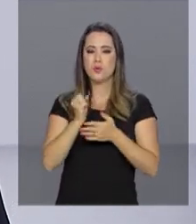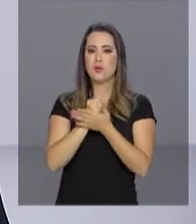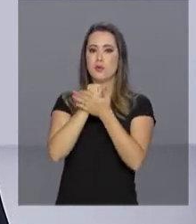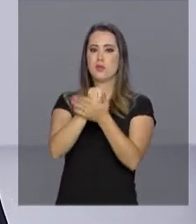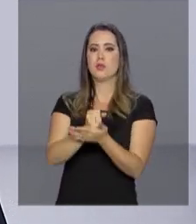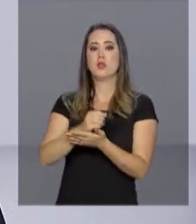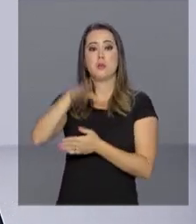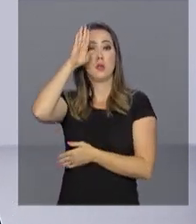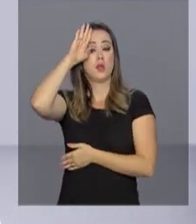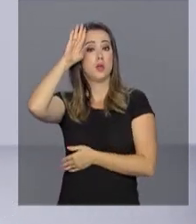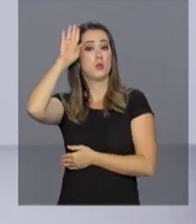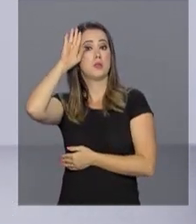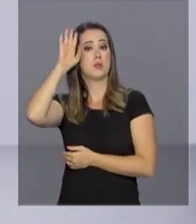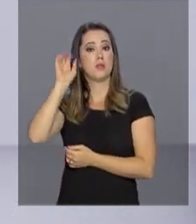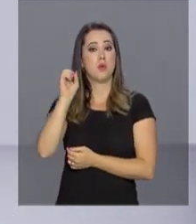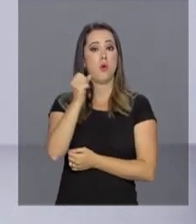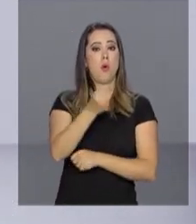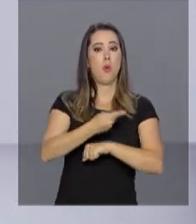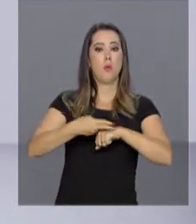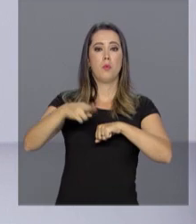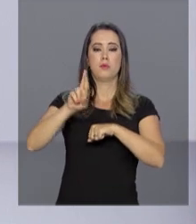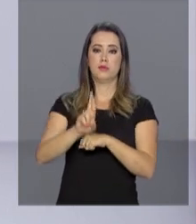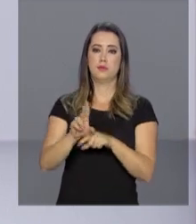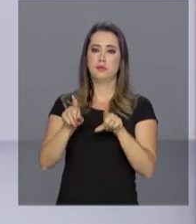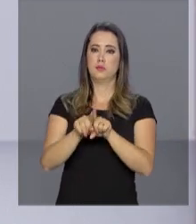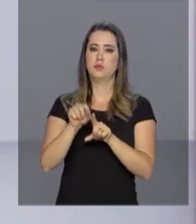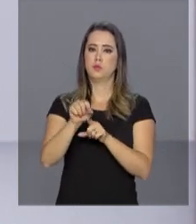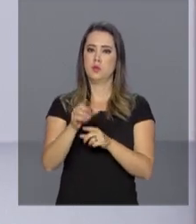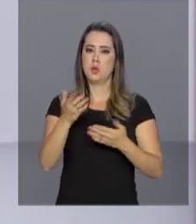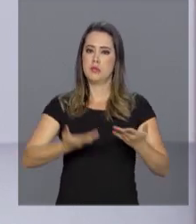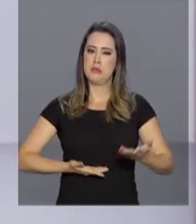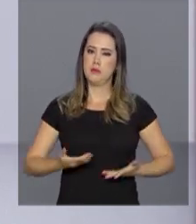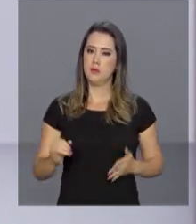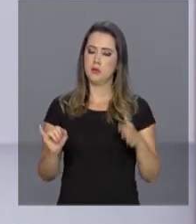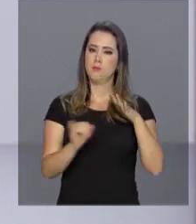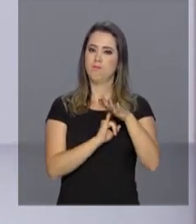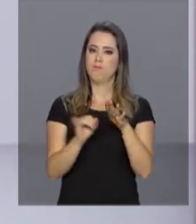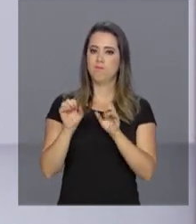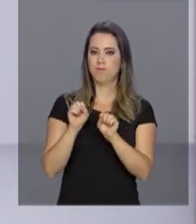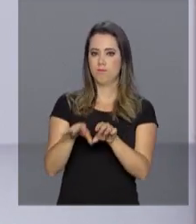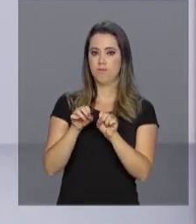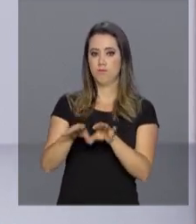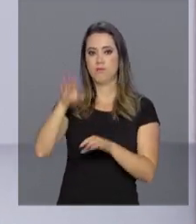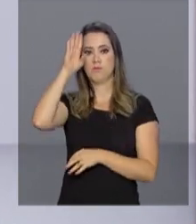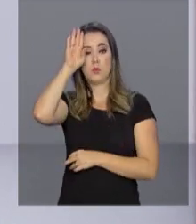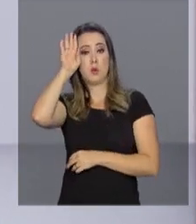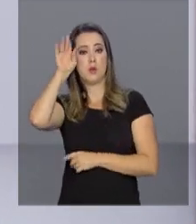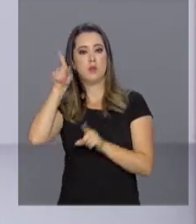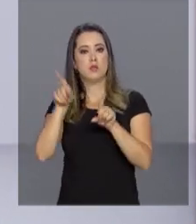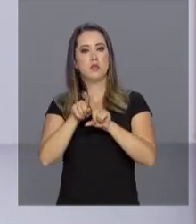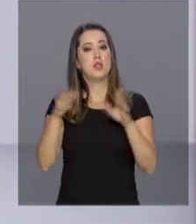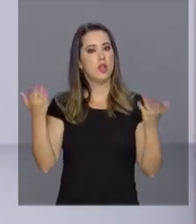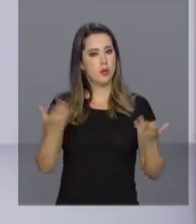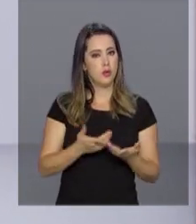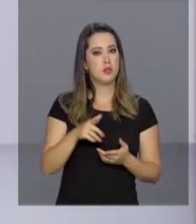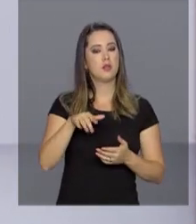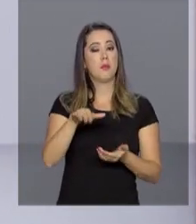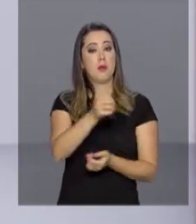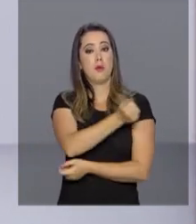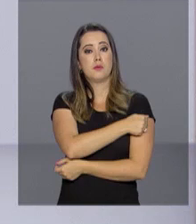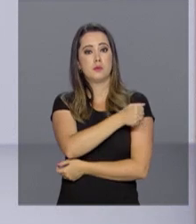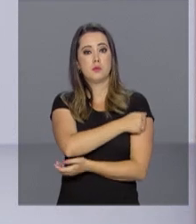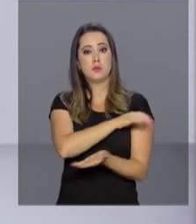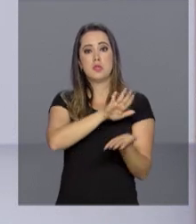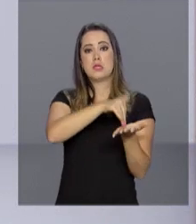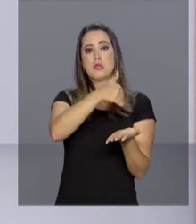para estudantes de graduação e pós-graduação servidores de instituições de ensino superior e agora também para